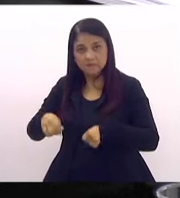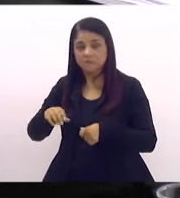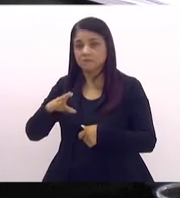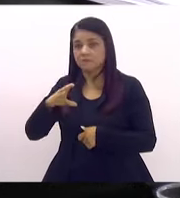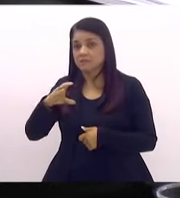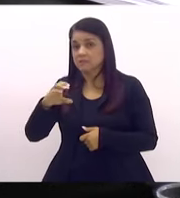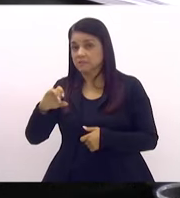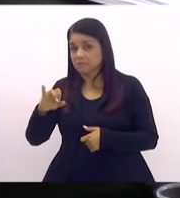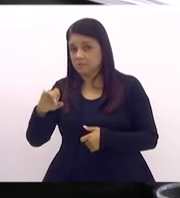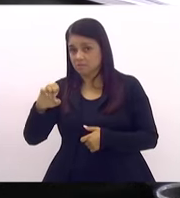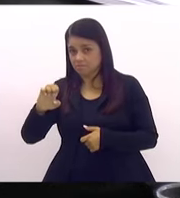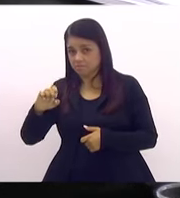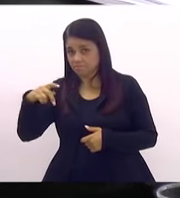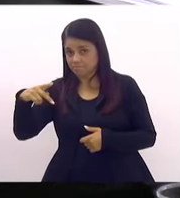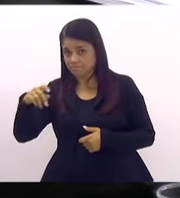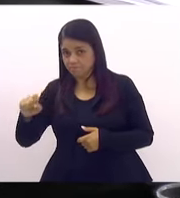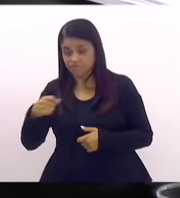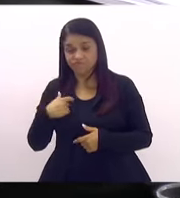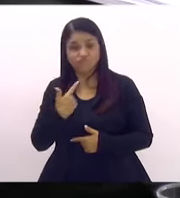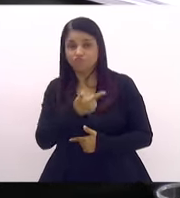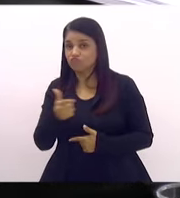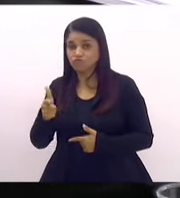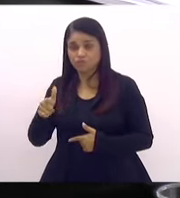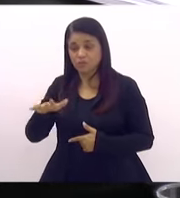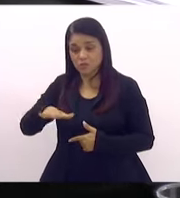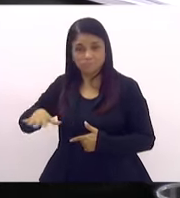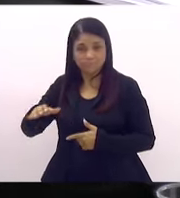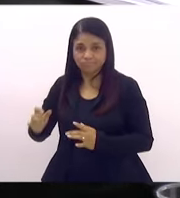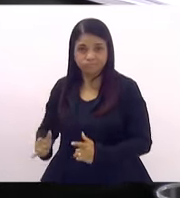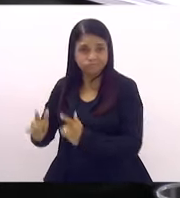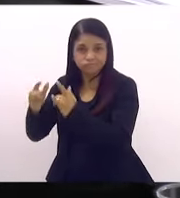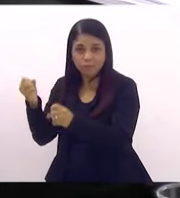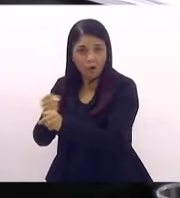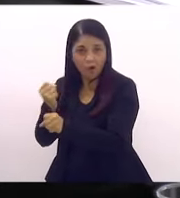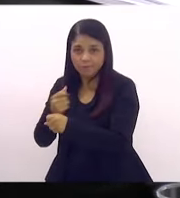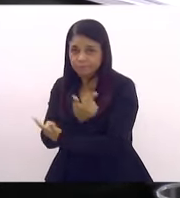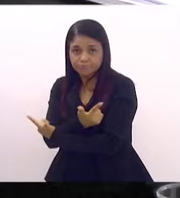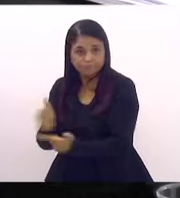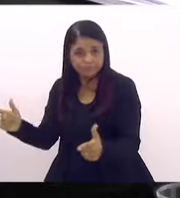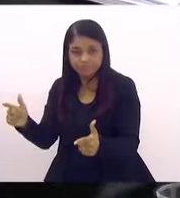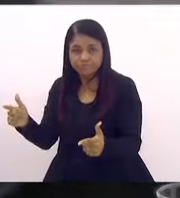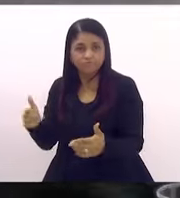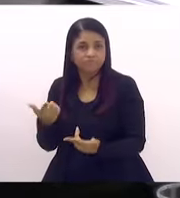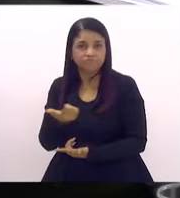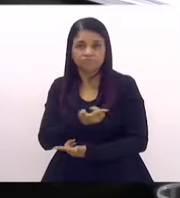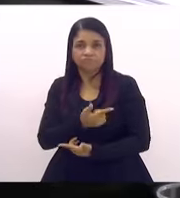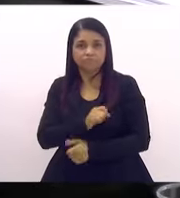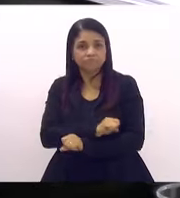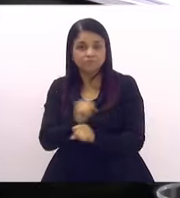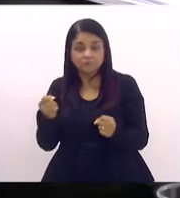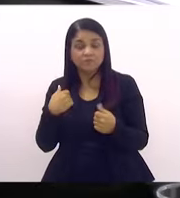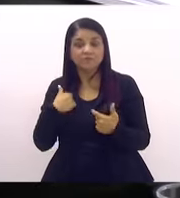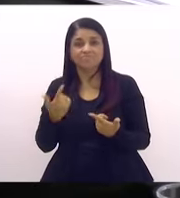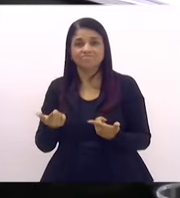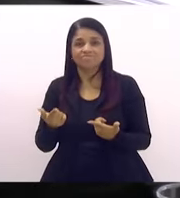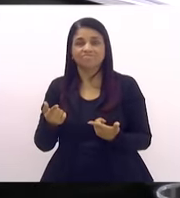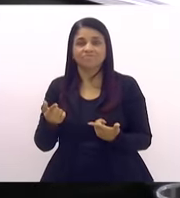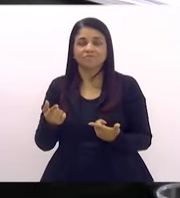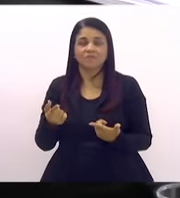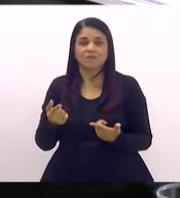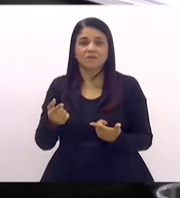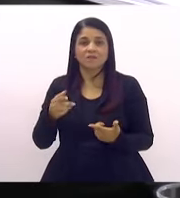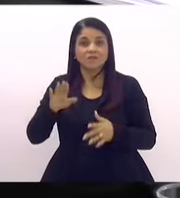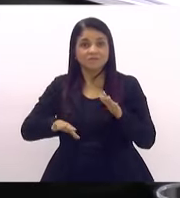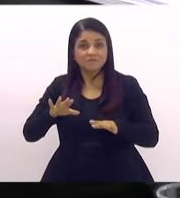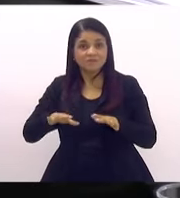mais espaços para botar os CIEPs. E, muitas vezes, a gente desafetou